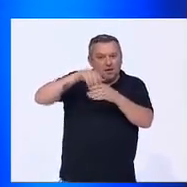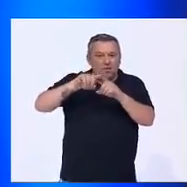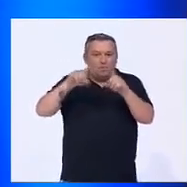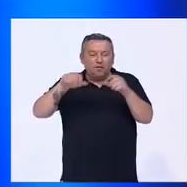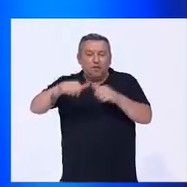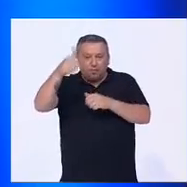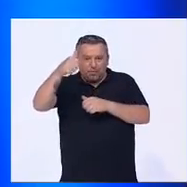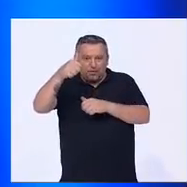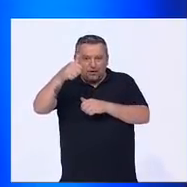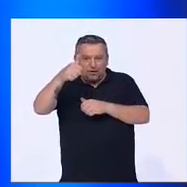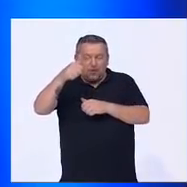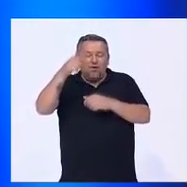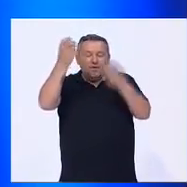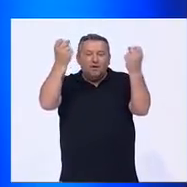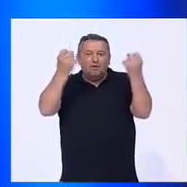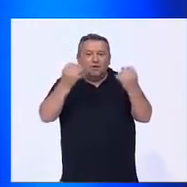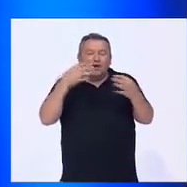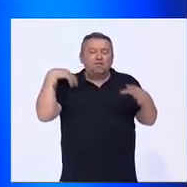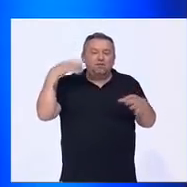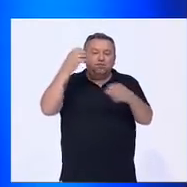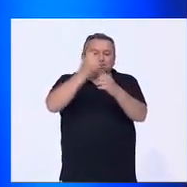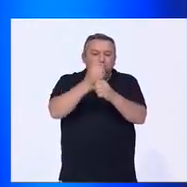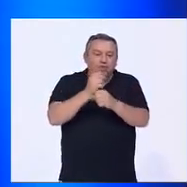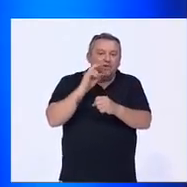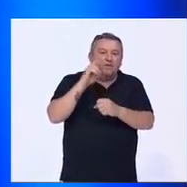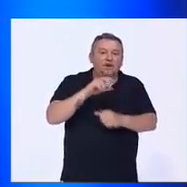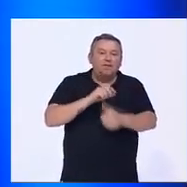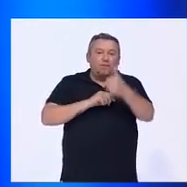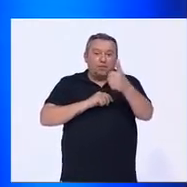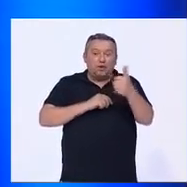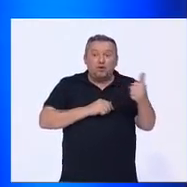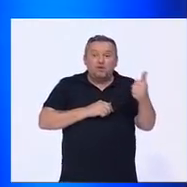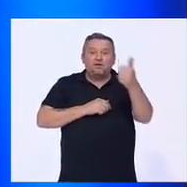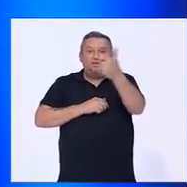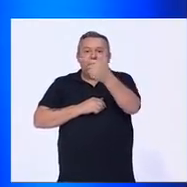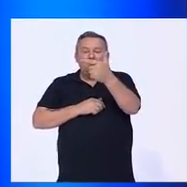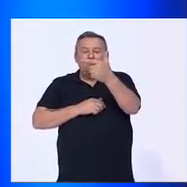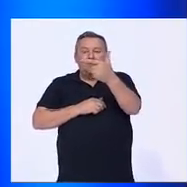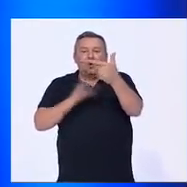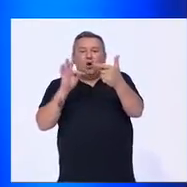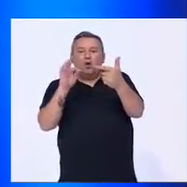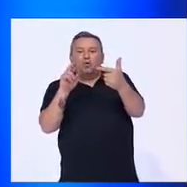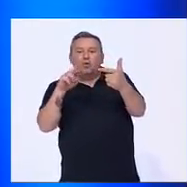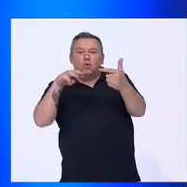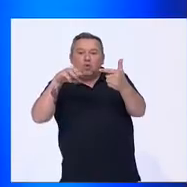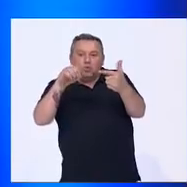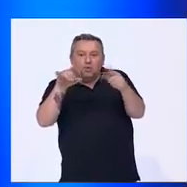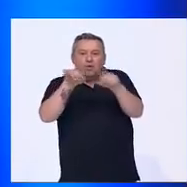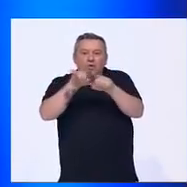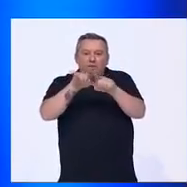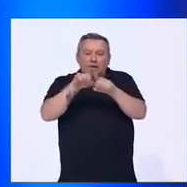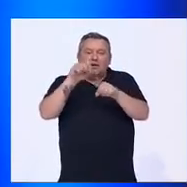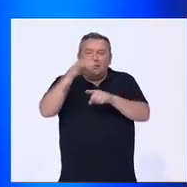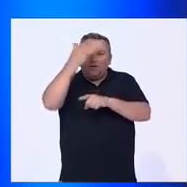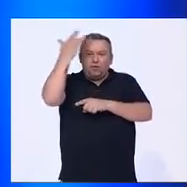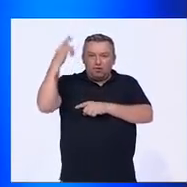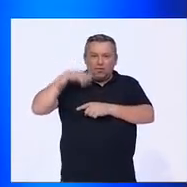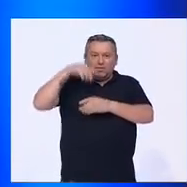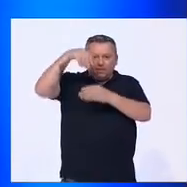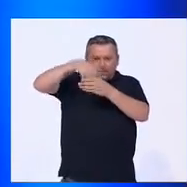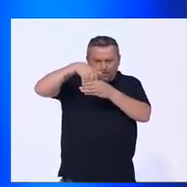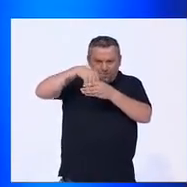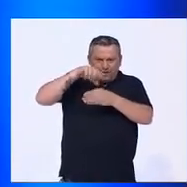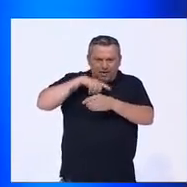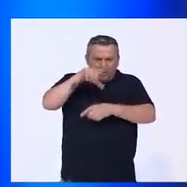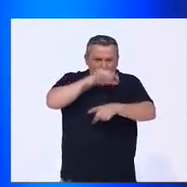vai para o segundo turno. Então, é por isso que é fundamental, se esse eleitor que está disposto e quer, entre duas